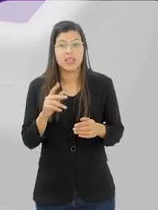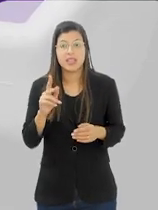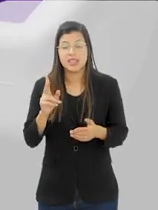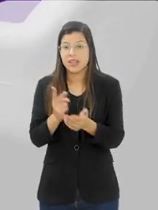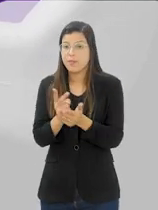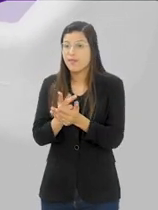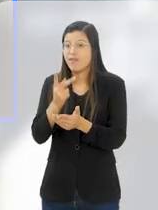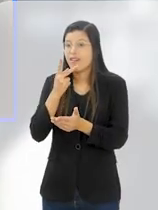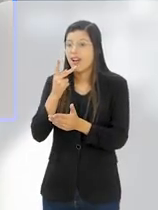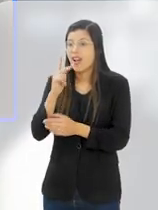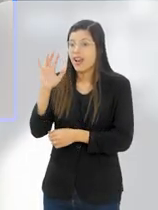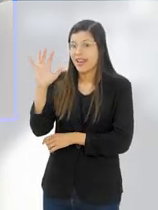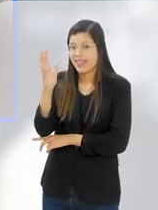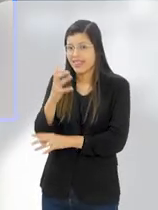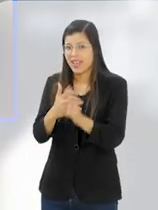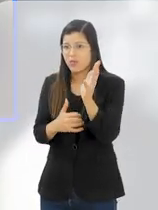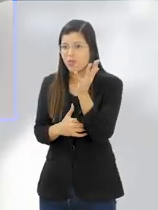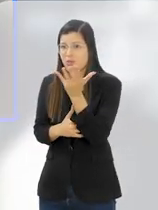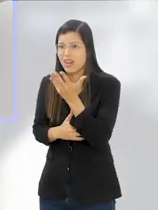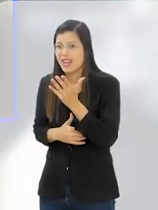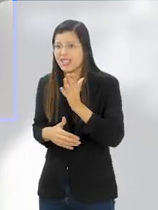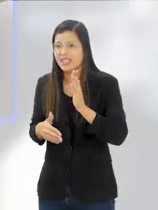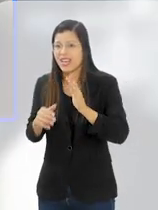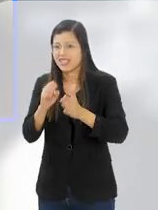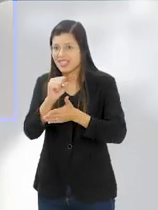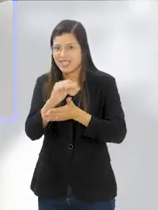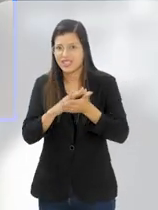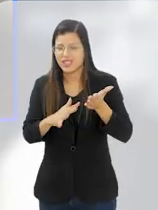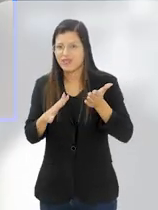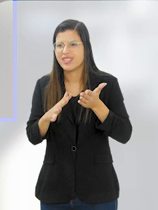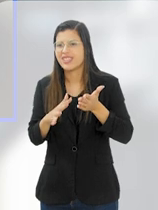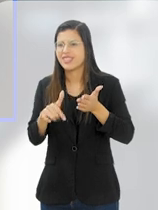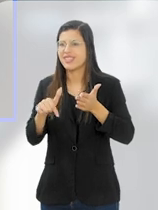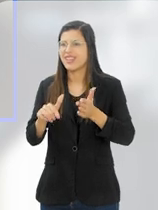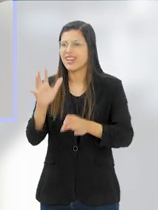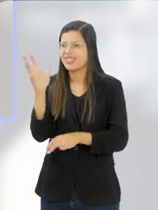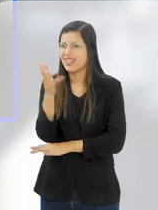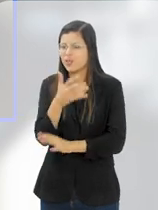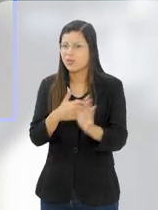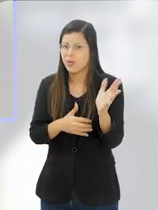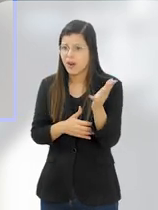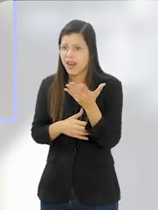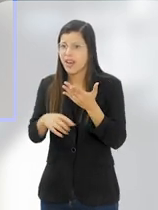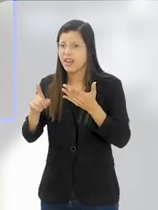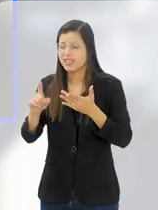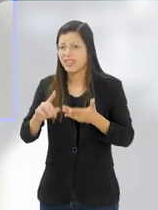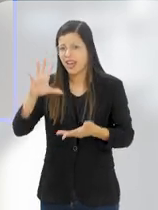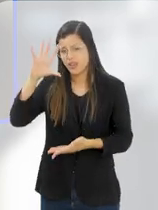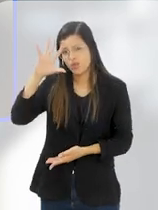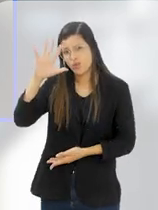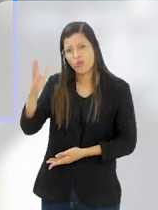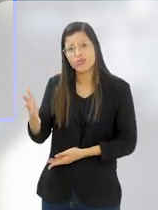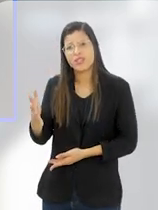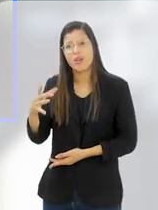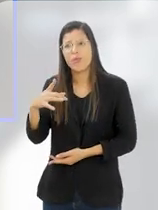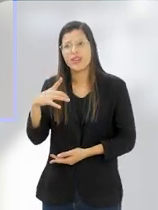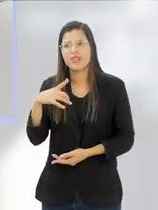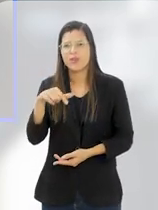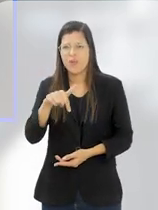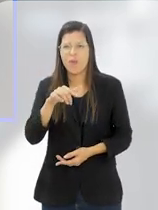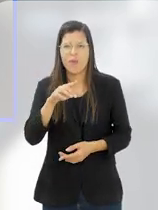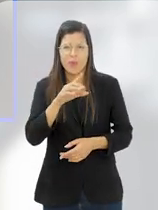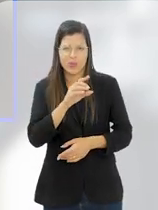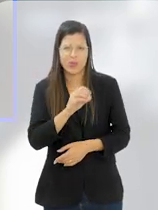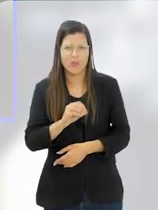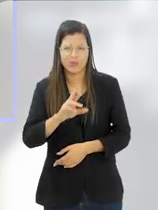que a natureza, né, essa proposição de atividades offline é um antídoto para essa situação toda, como o Dr. Daniel também já trouxe super bem. A gente tem essa